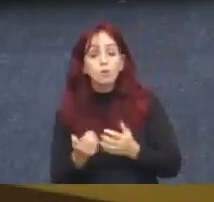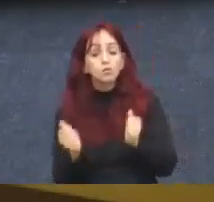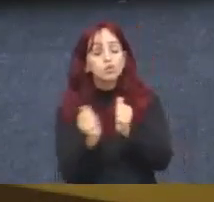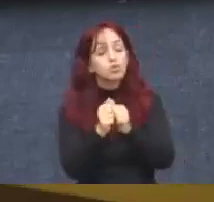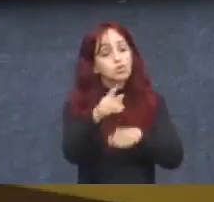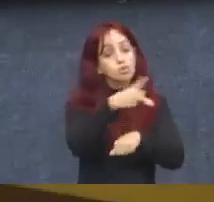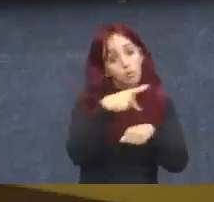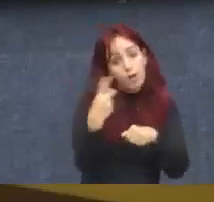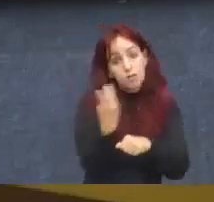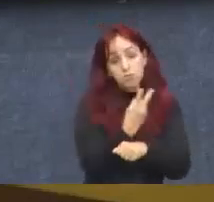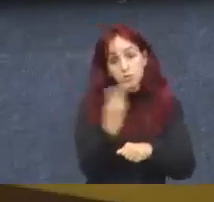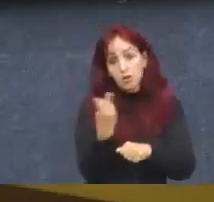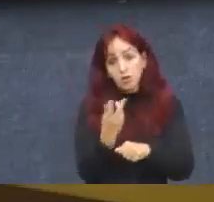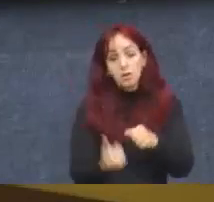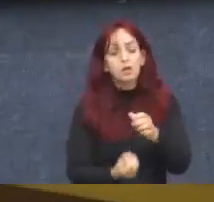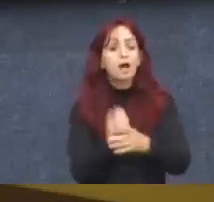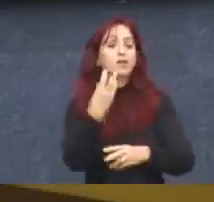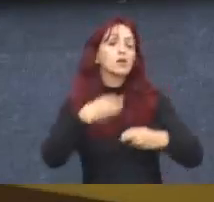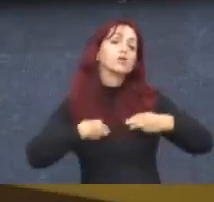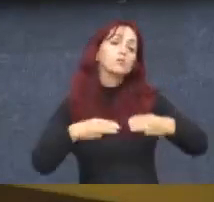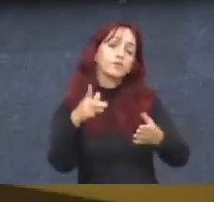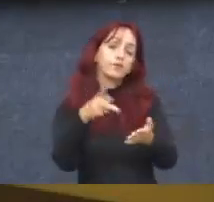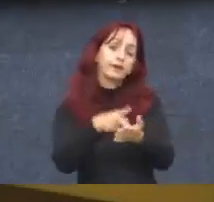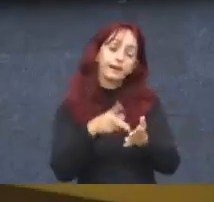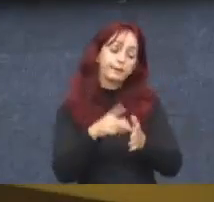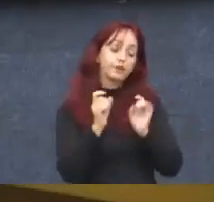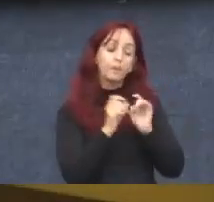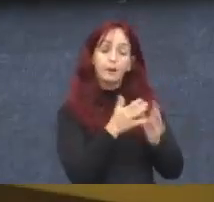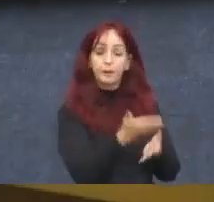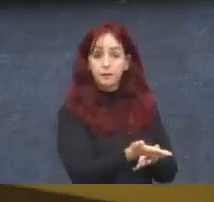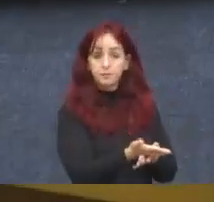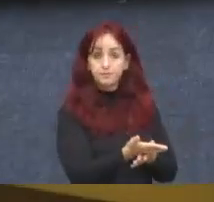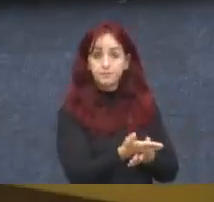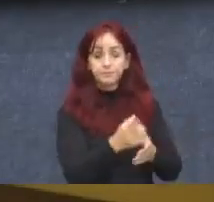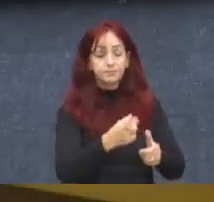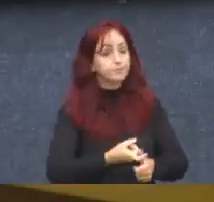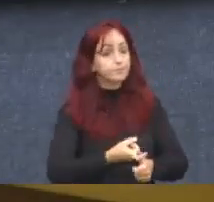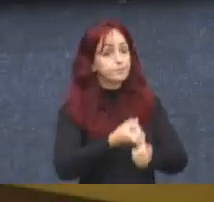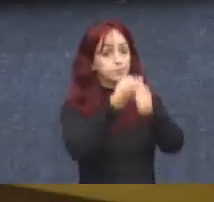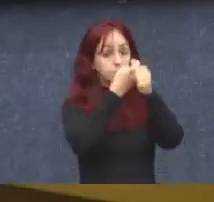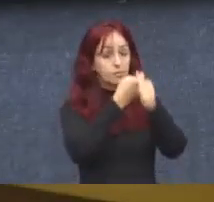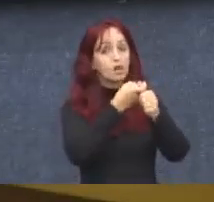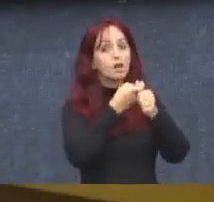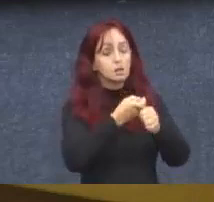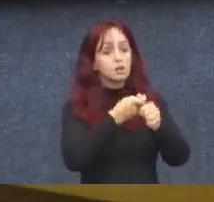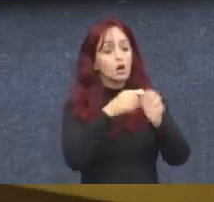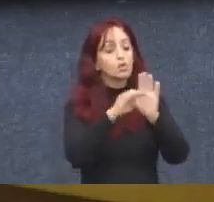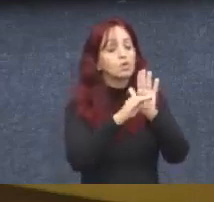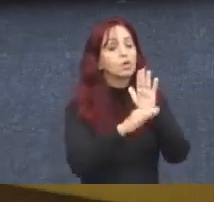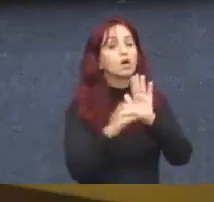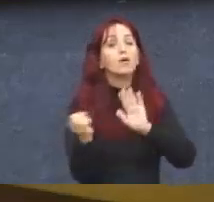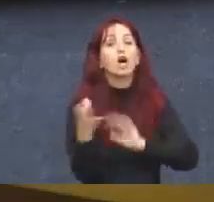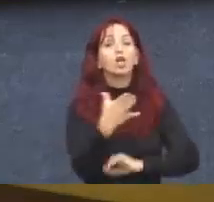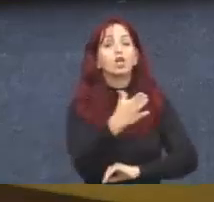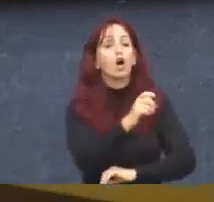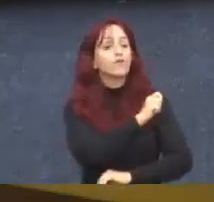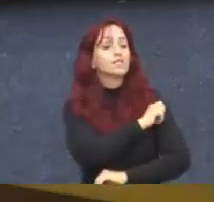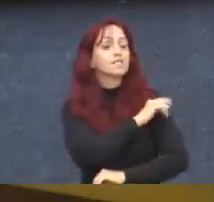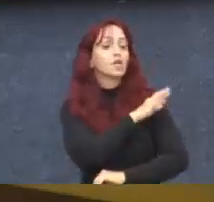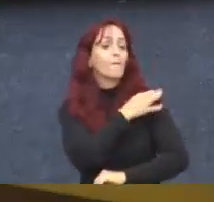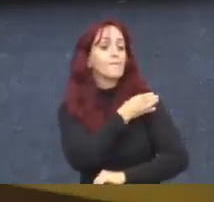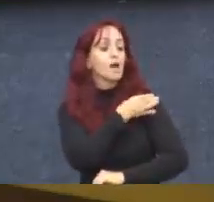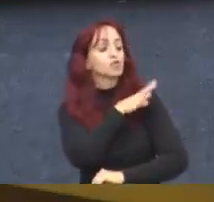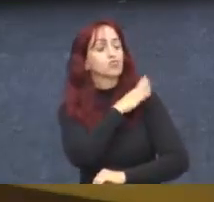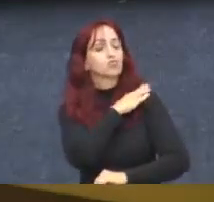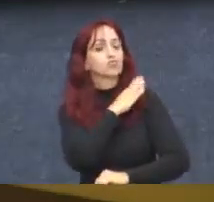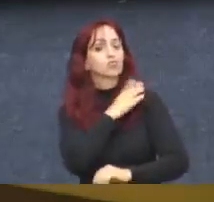da Verdade, só para eles, né? Suspensão do cronograma do novo ensino médio, a volta